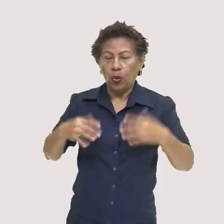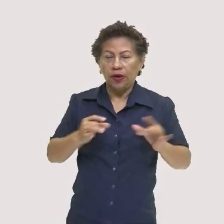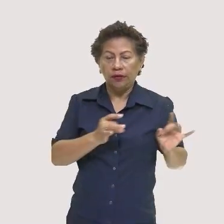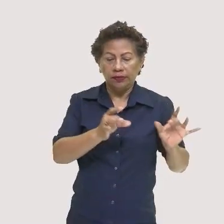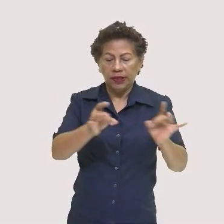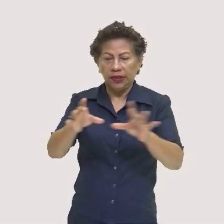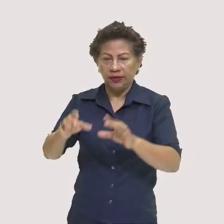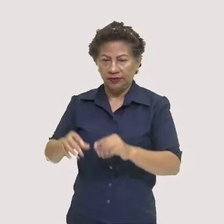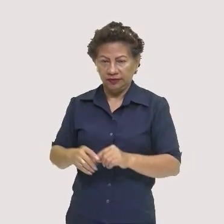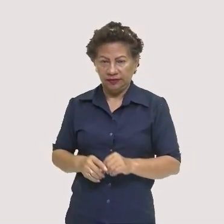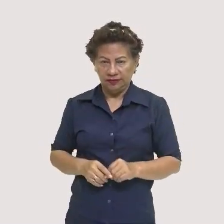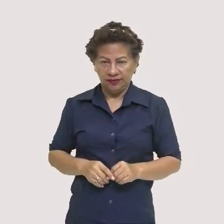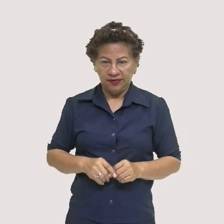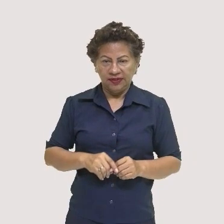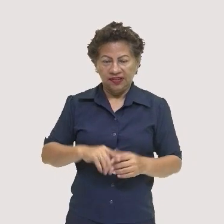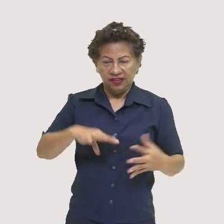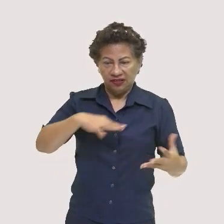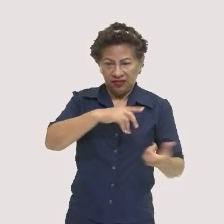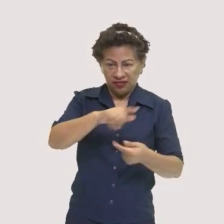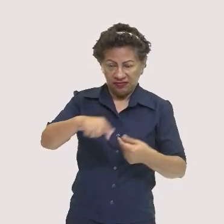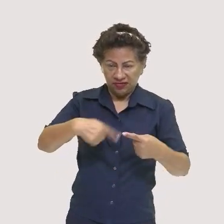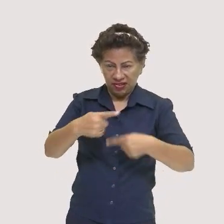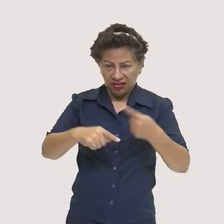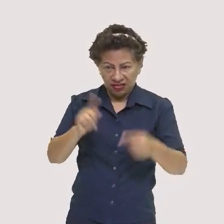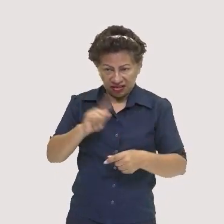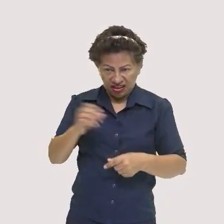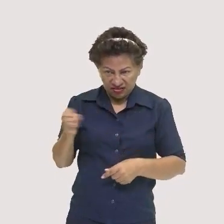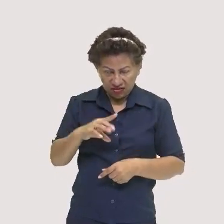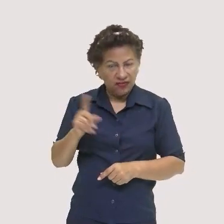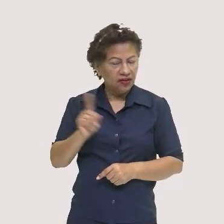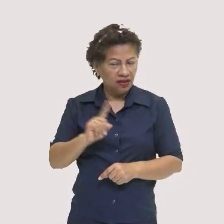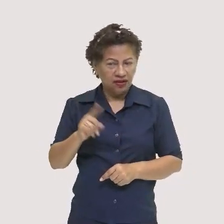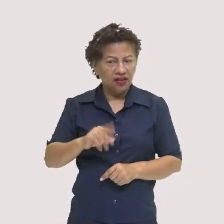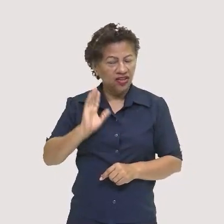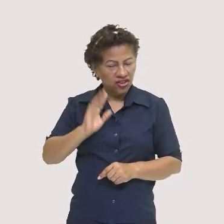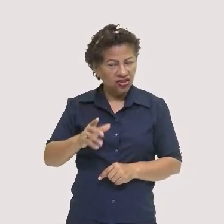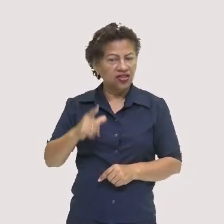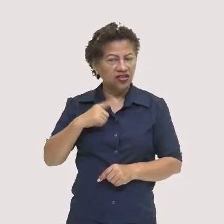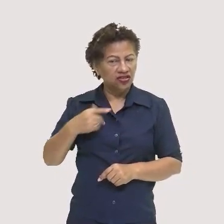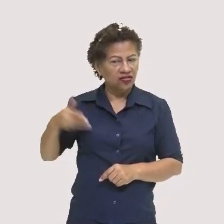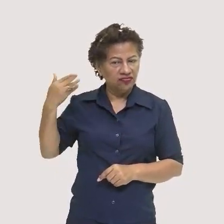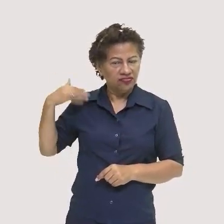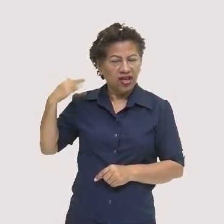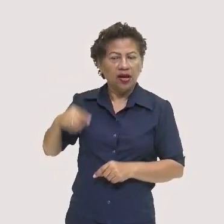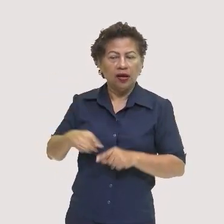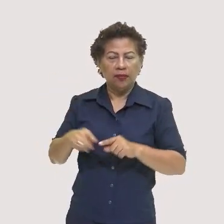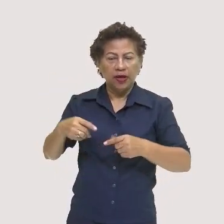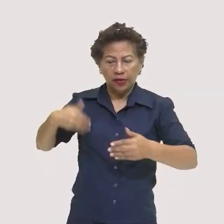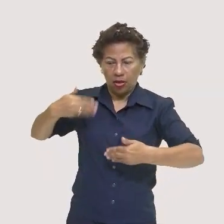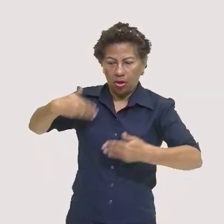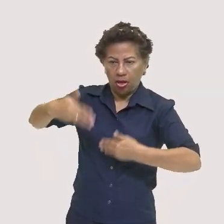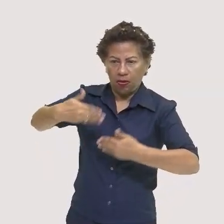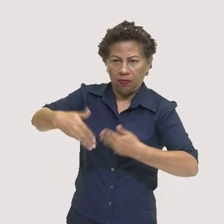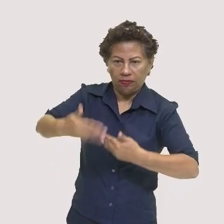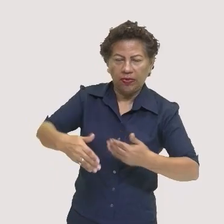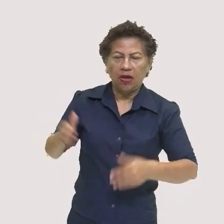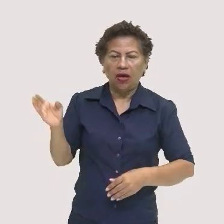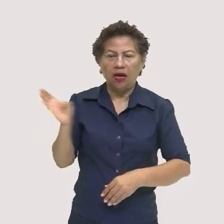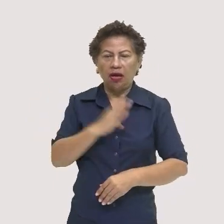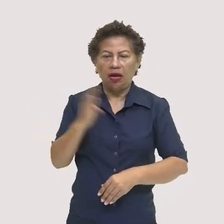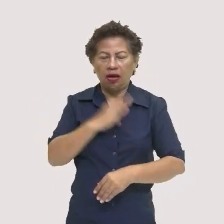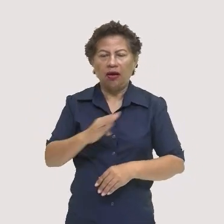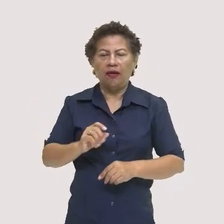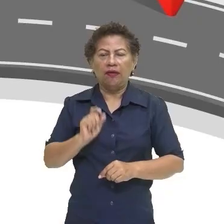Globalização não é um fenômeno novo. Nos últimos anos, o processo de globalização acelerou-se exponencialmente. Isso acontece por